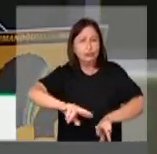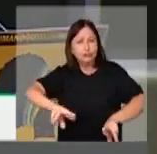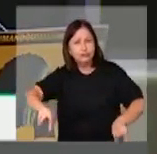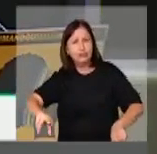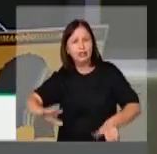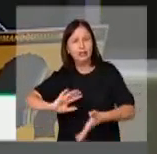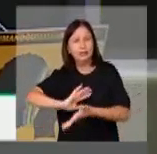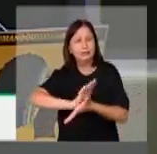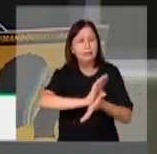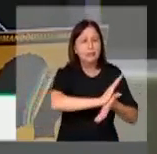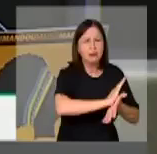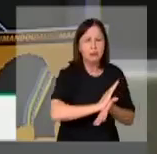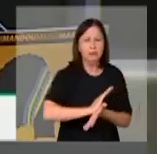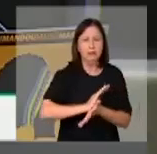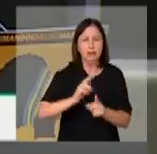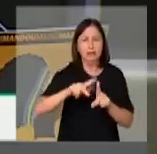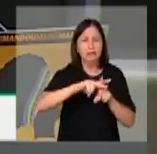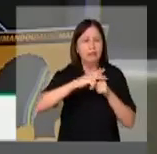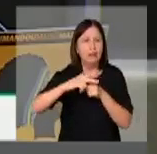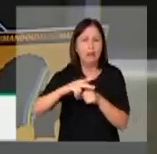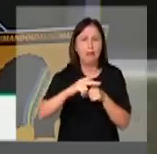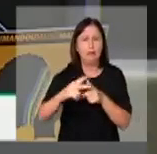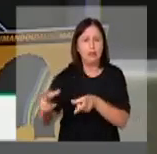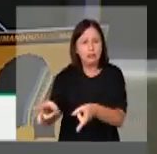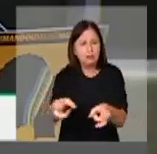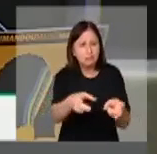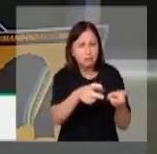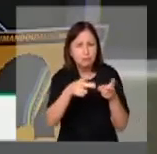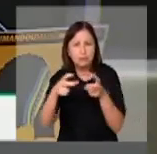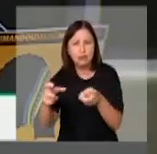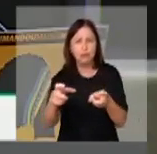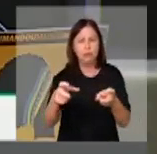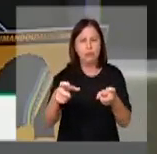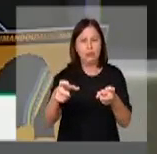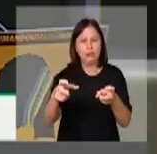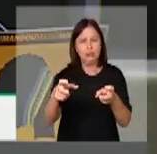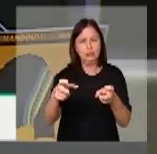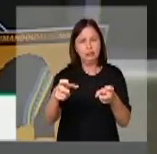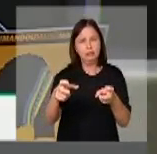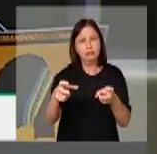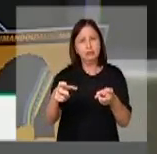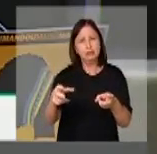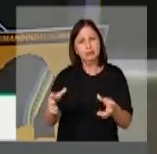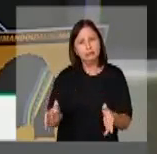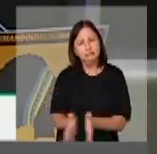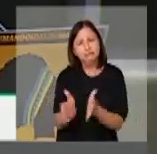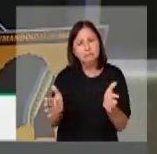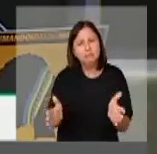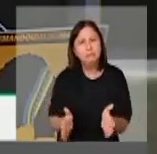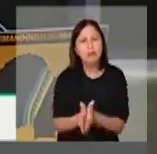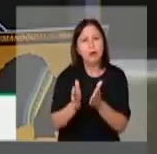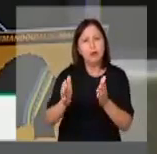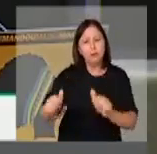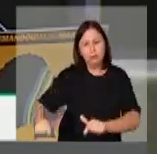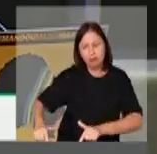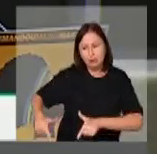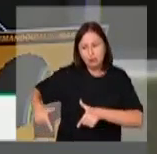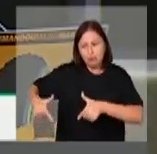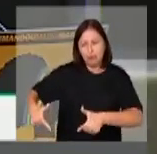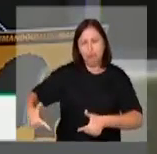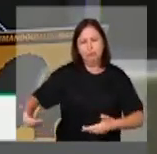os mecanismos de exploração, de vilipêndio do trabalho humano e